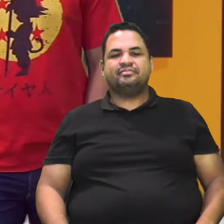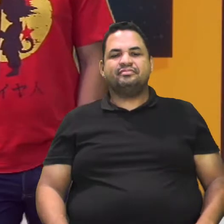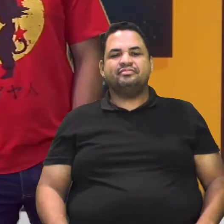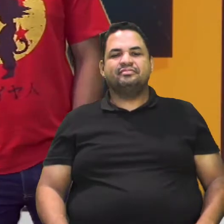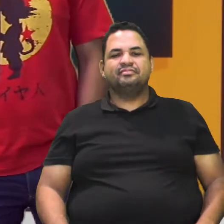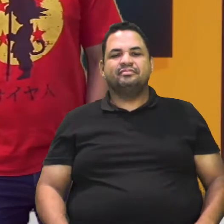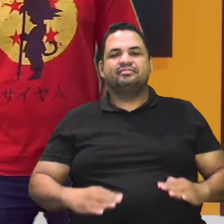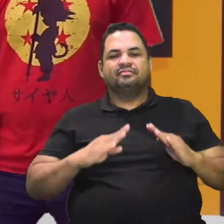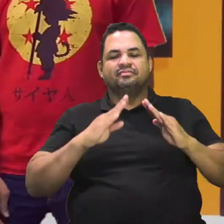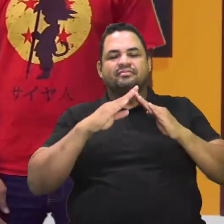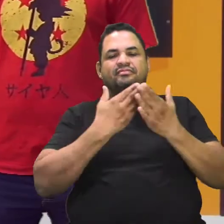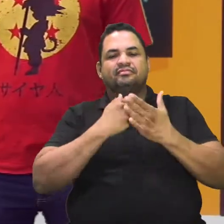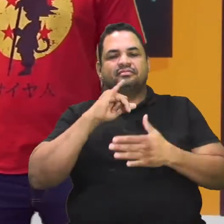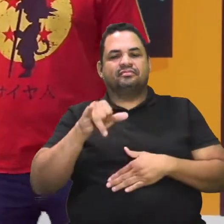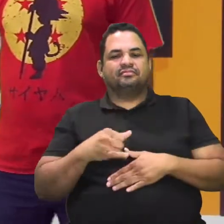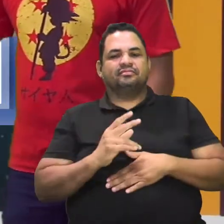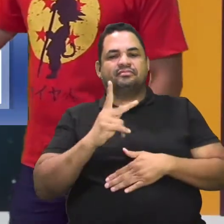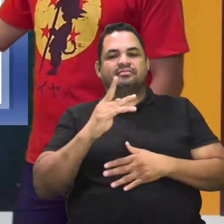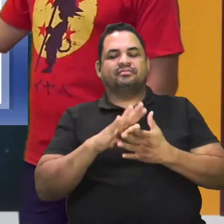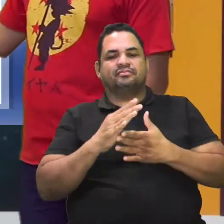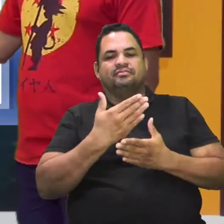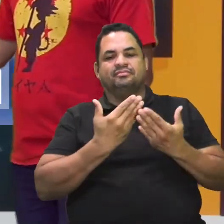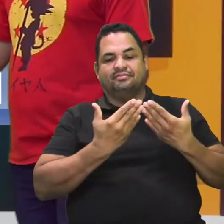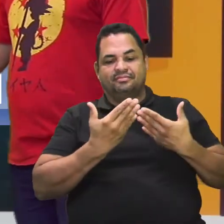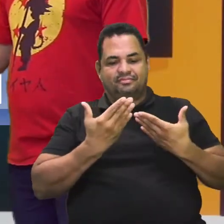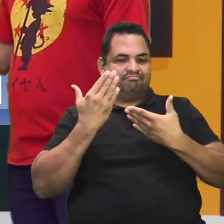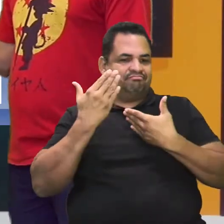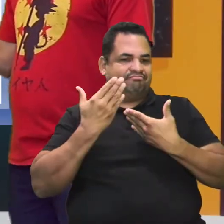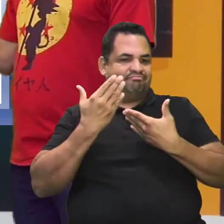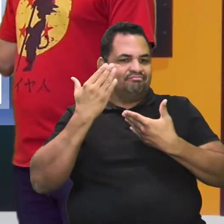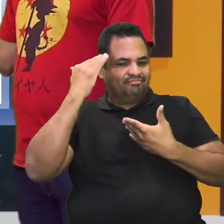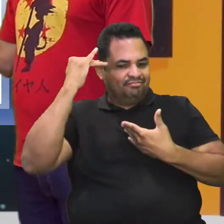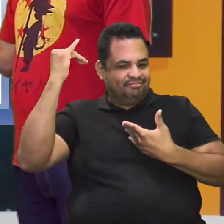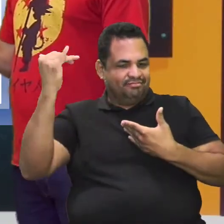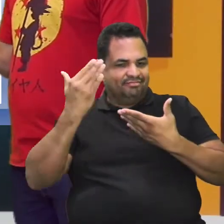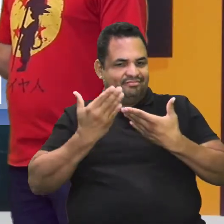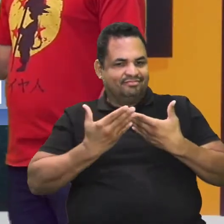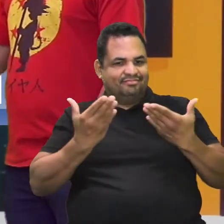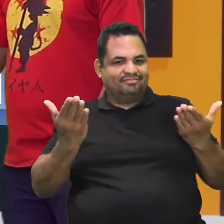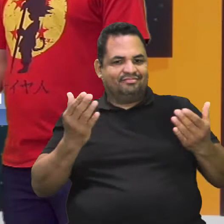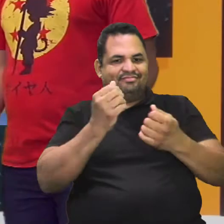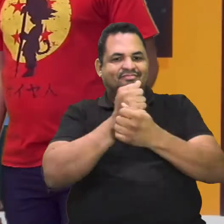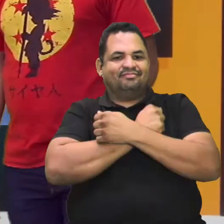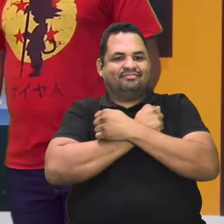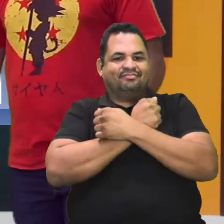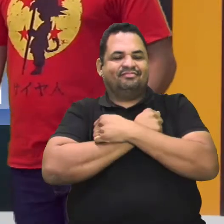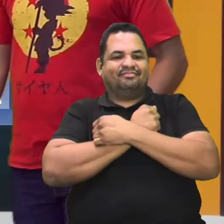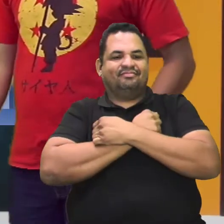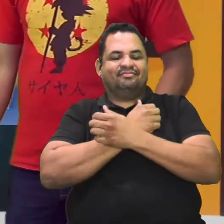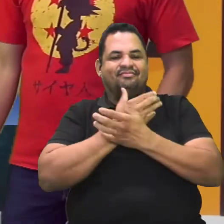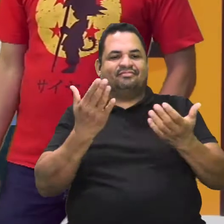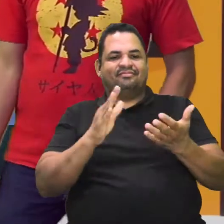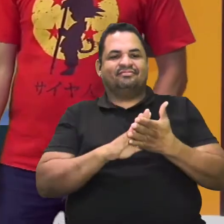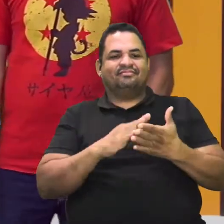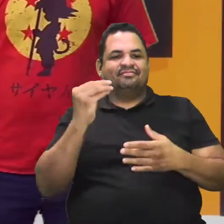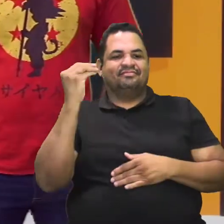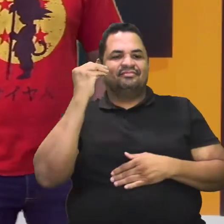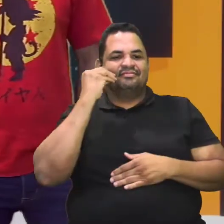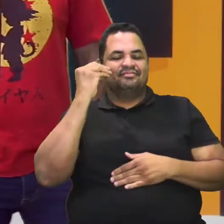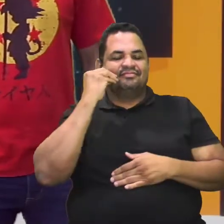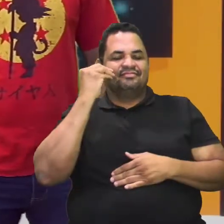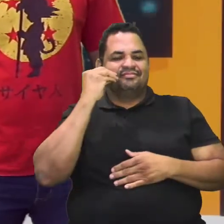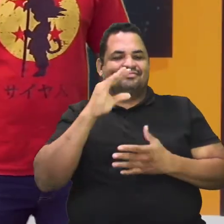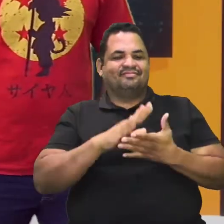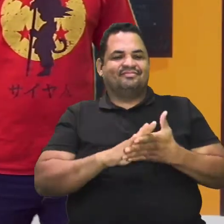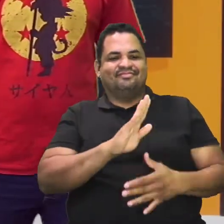escola Juscelino, no município de Jaru, é a nossa homenageada de hoje, né? Então, aquele abraço aos professores presenciais e um beijo